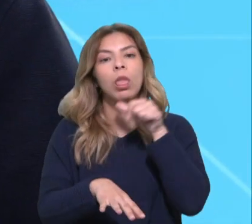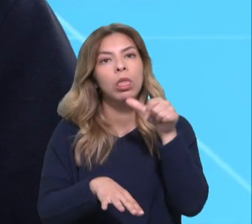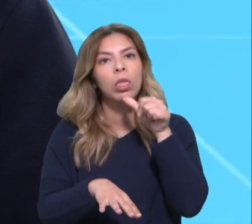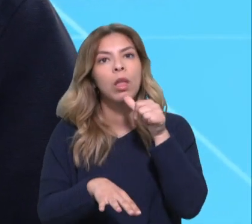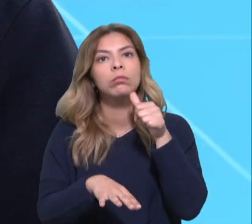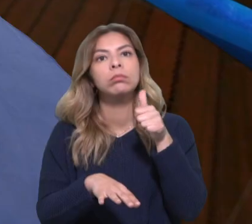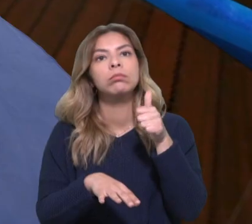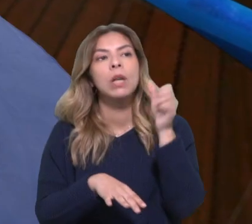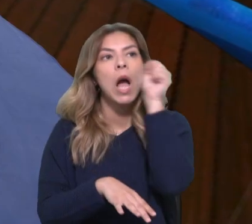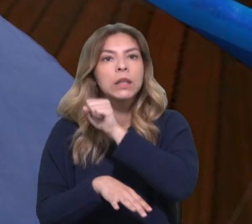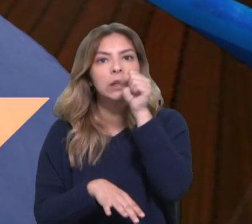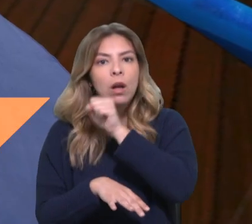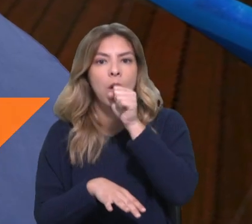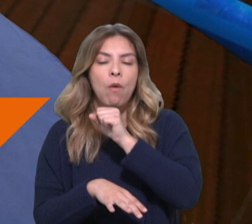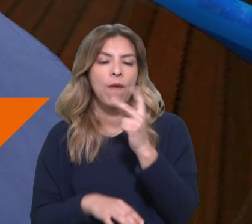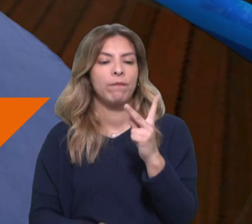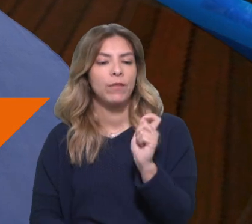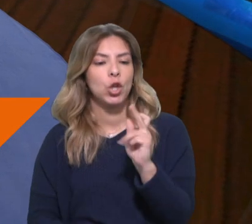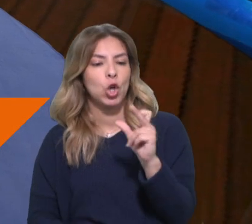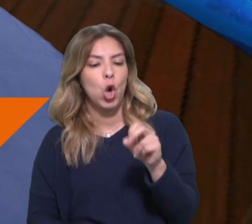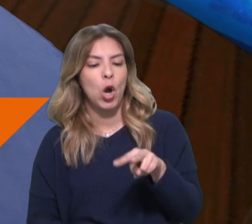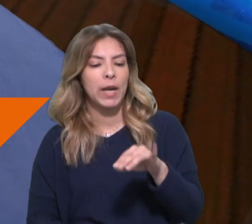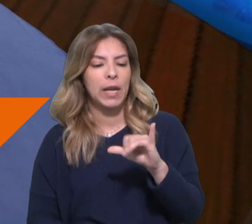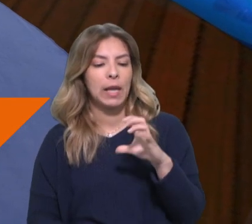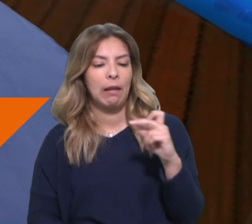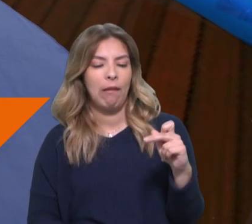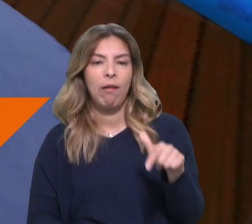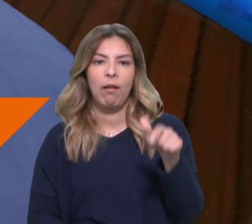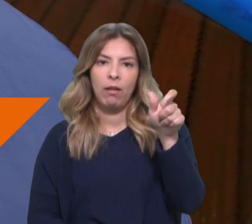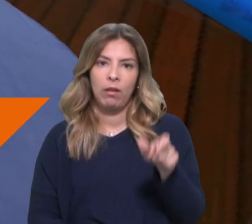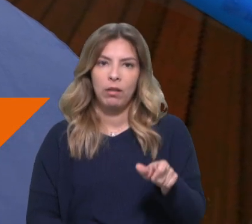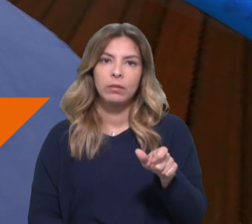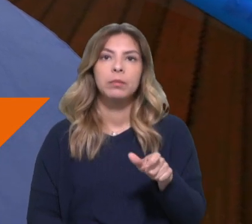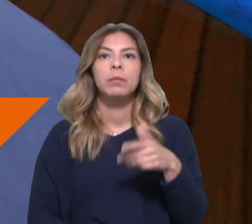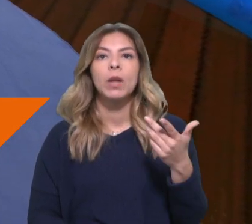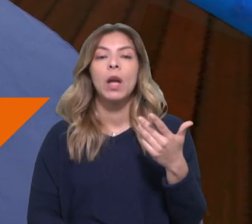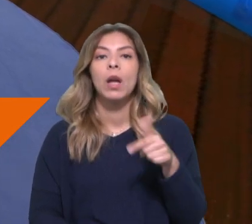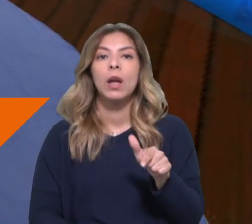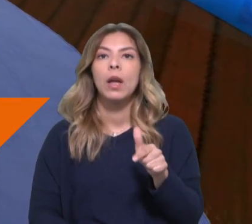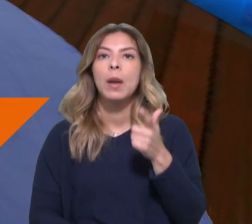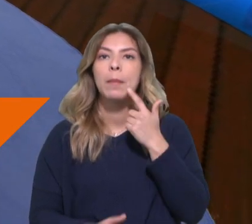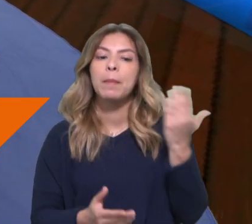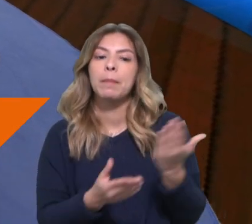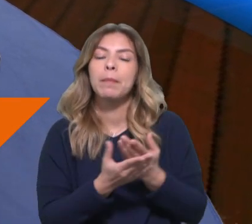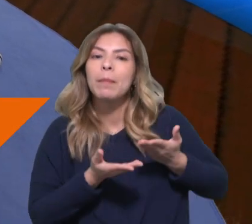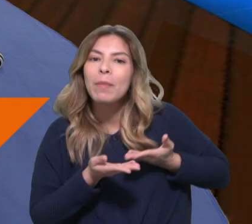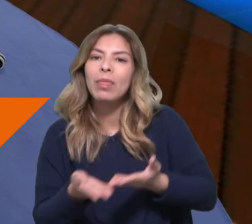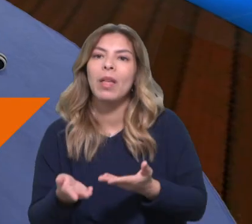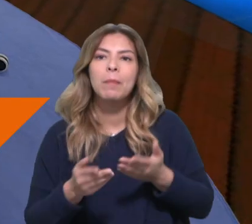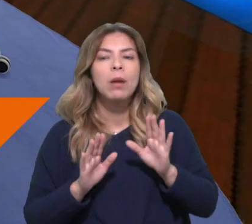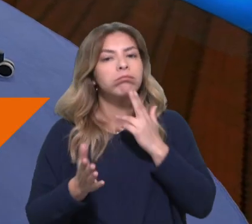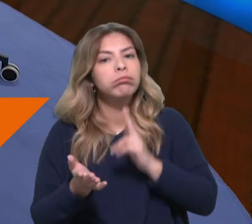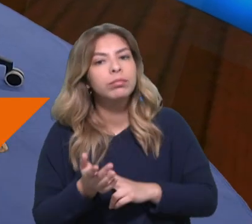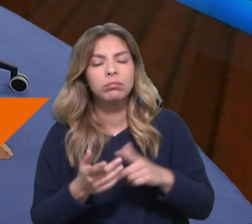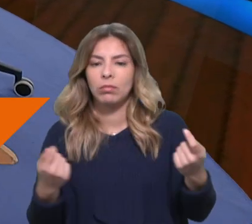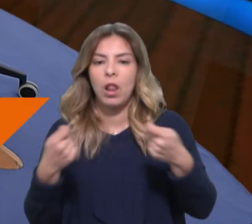da Verónica, portanto, no fundo, tradicionalmente até falamos que é padeirinha, mas não tem nada a ver, uma relação de Verónica com